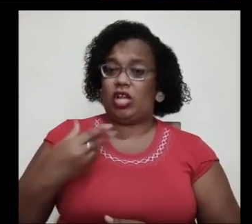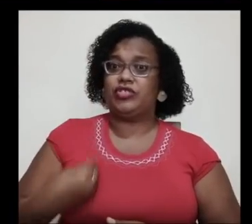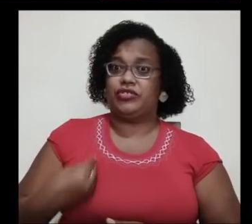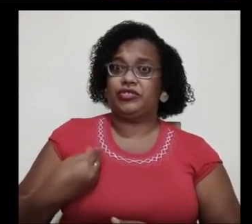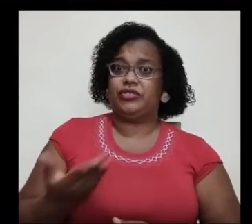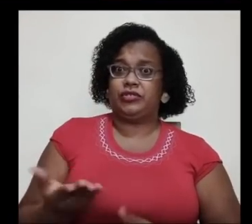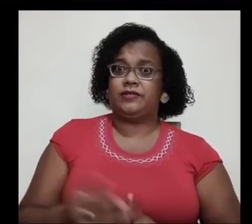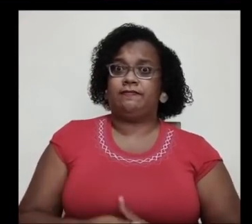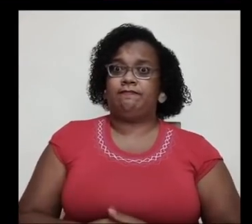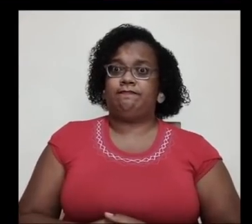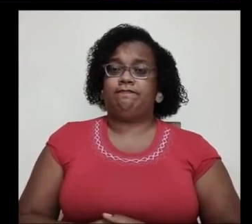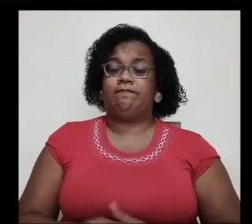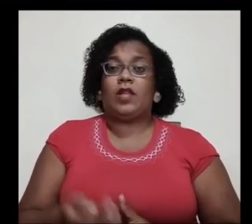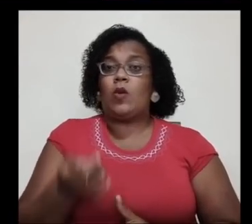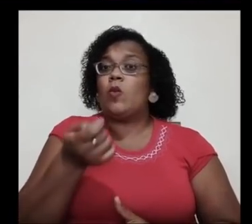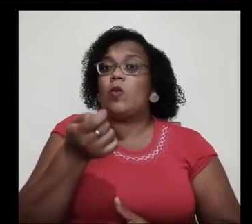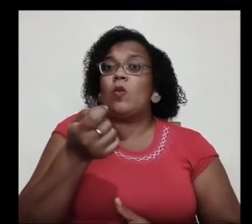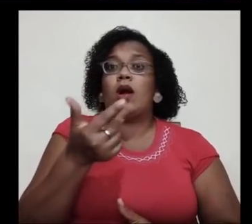pesquisa ao longo do ano.